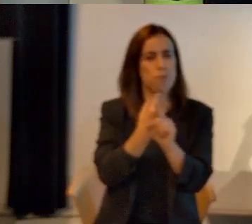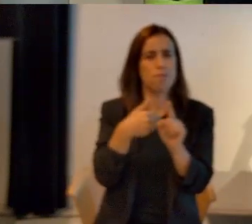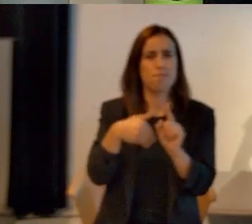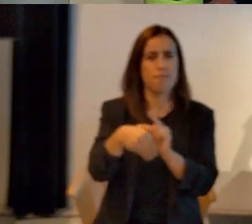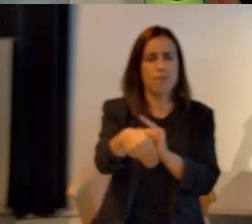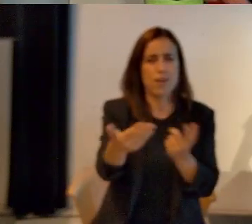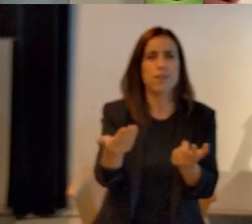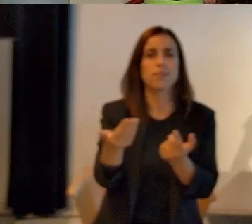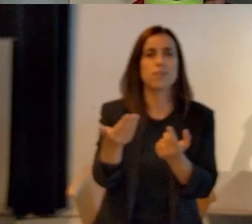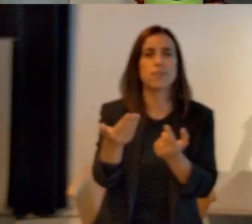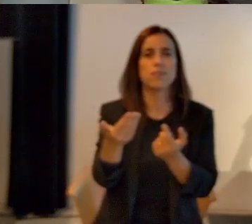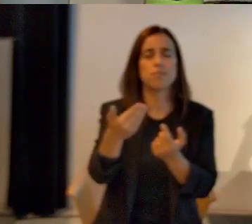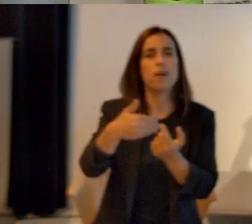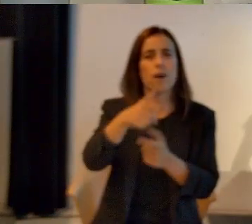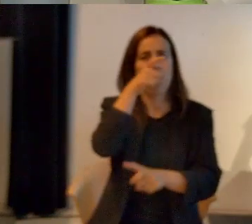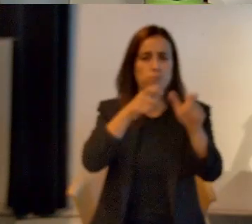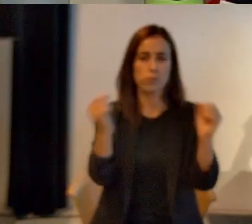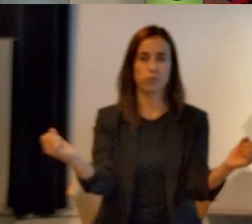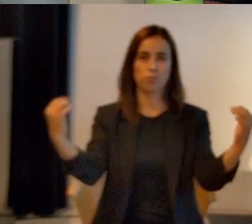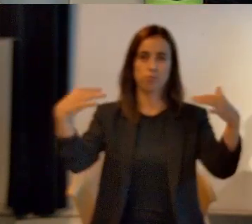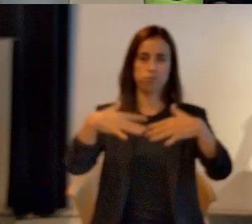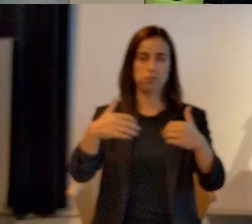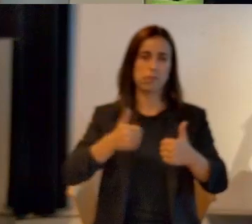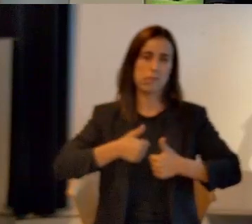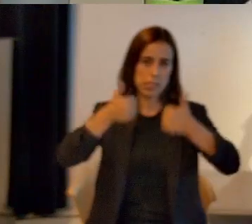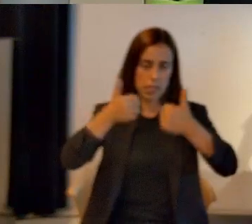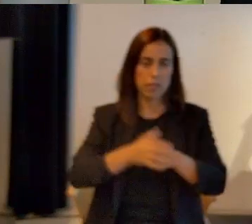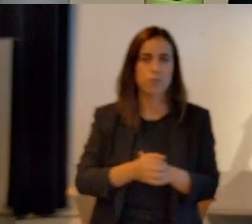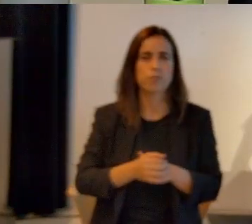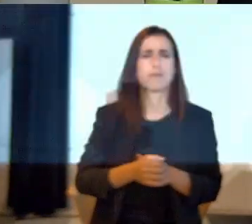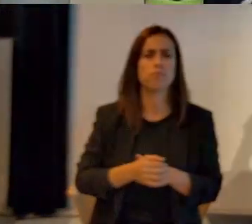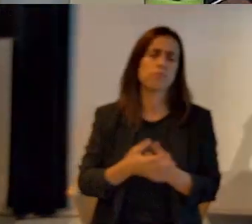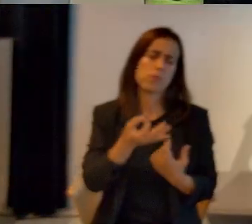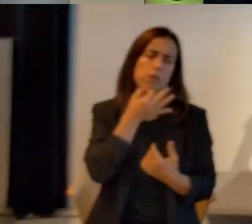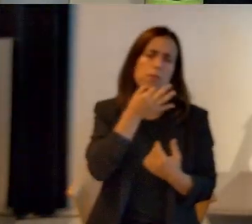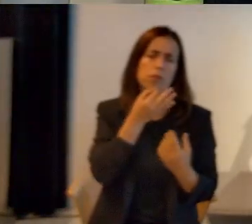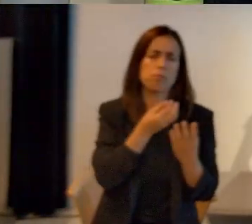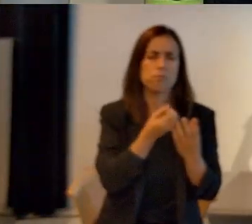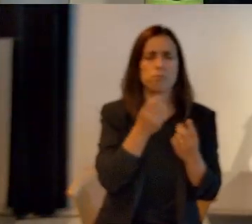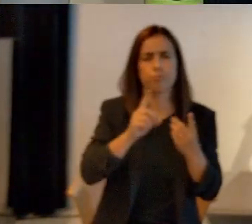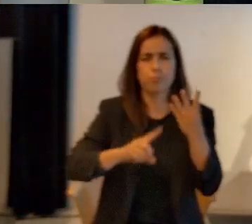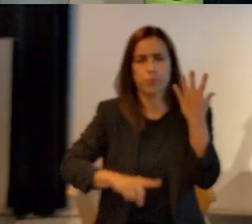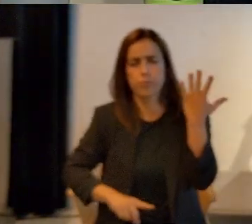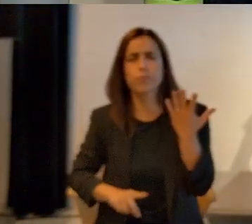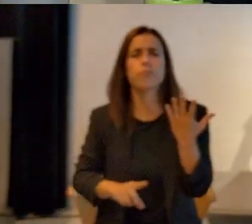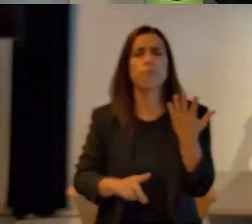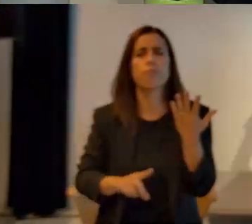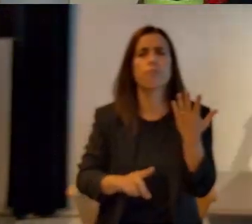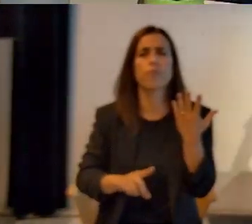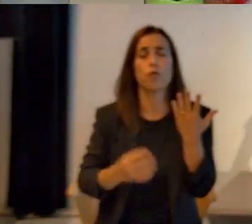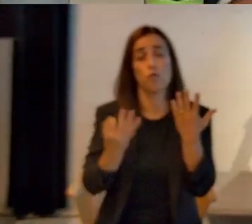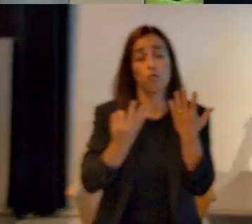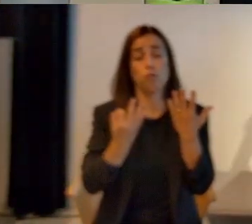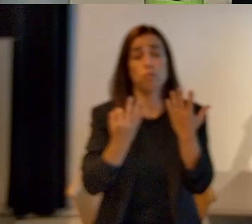nenhuma, muitas pessoas à cidade. Nós já falámos várias vezes, inclusive como fizemos um